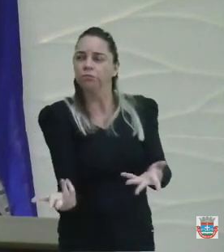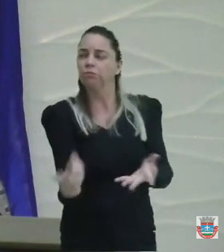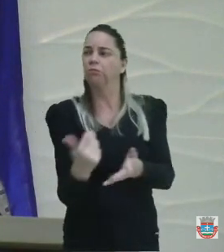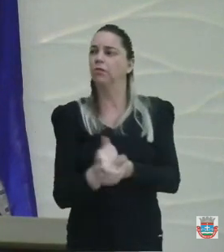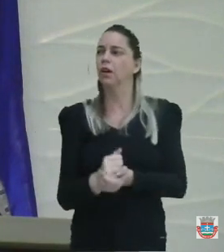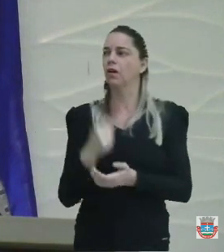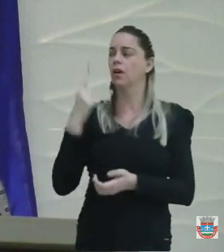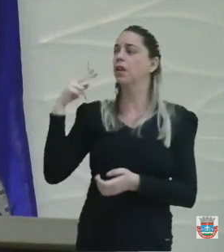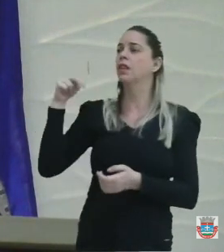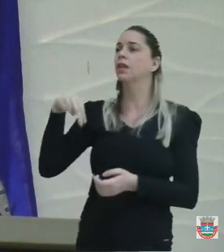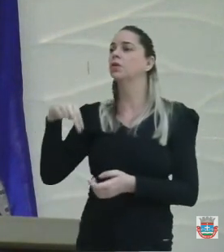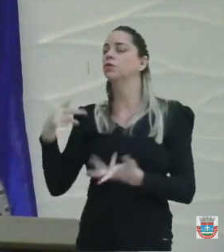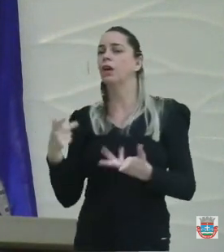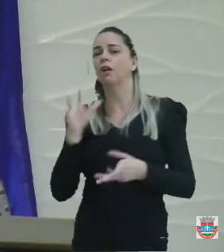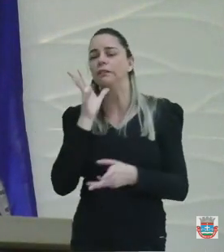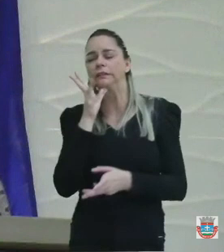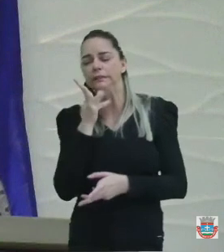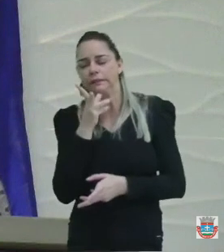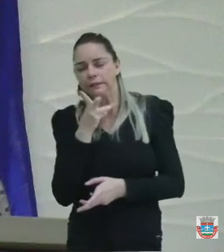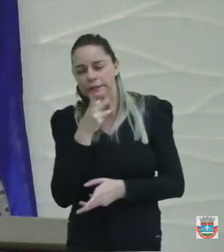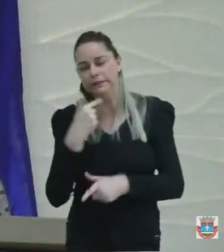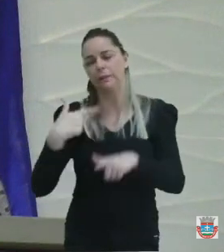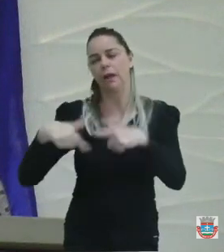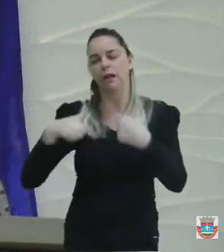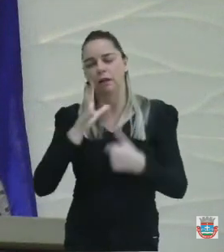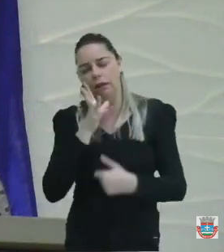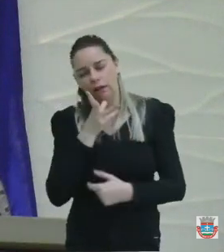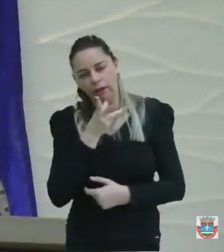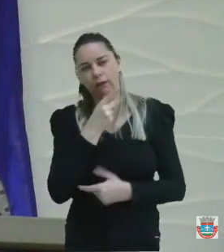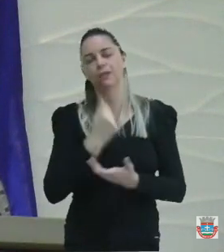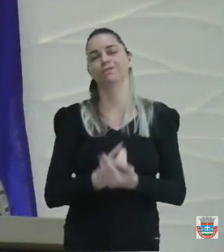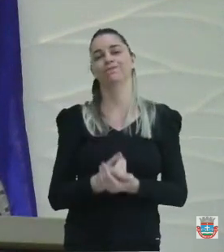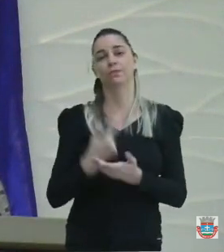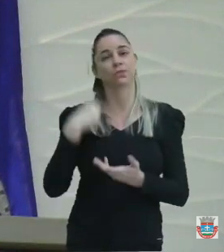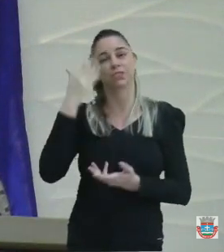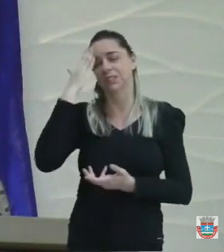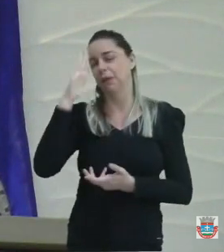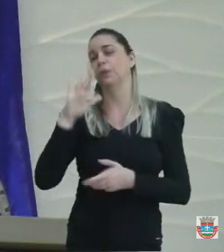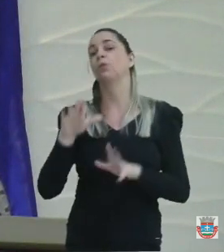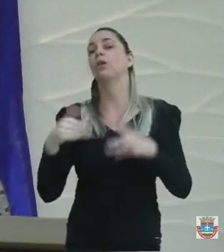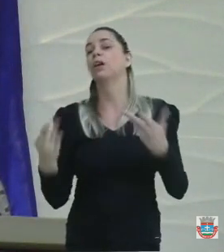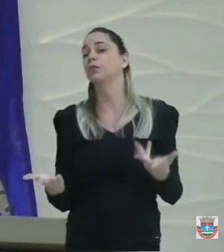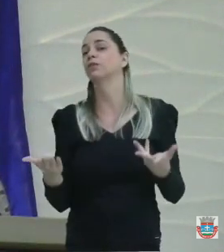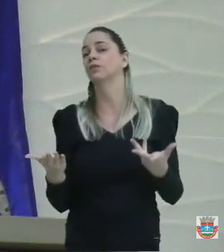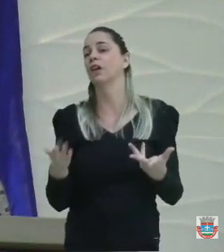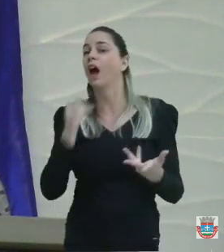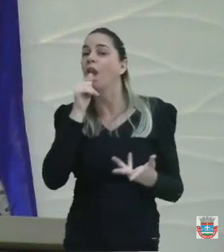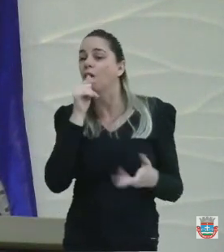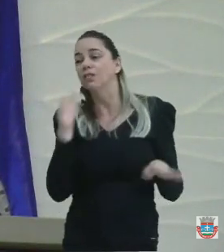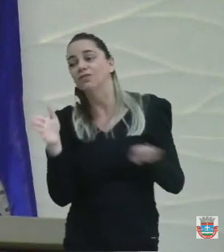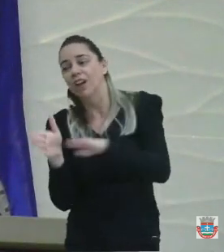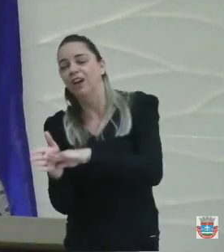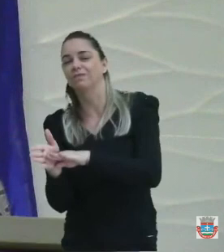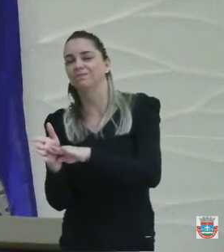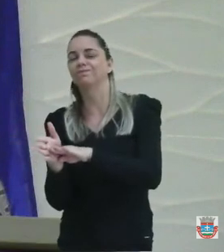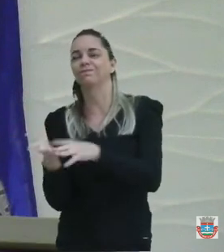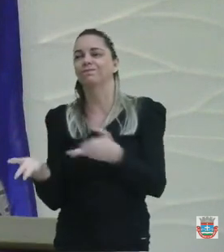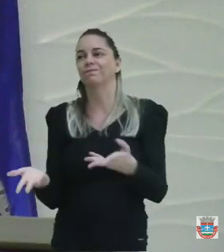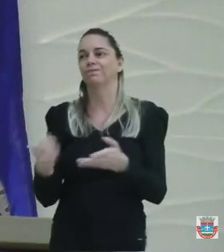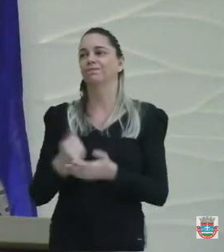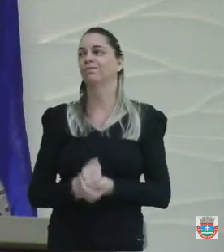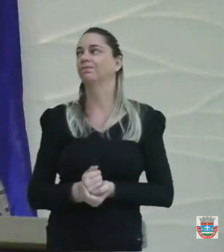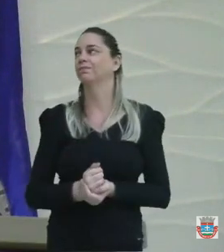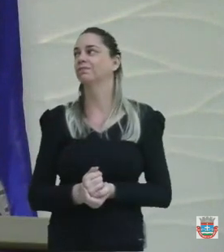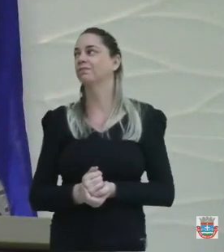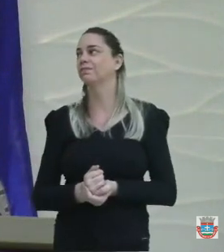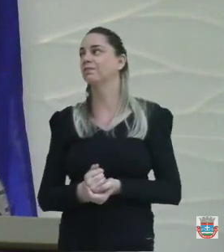Nilton Tarradi, muito vagaroso. Eu não sei quando é que aquela comunidade vai ter água, todo mundo. Por conta que